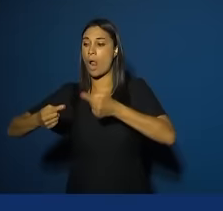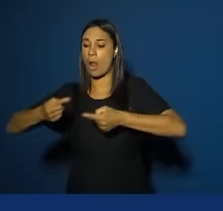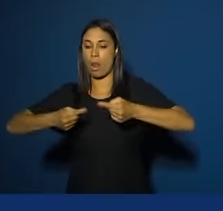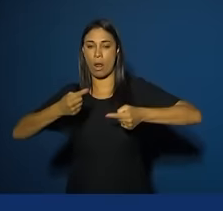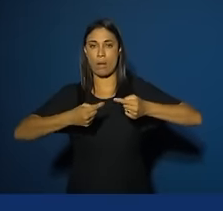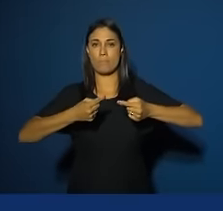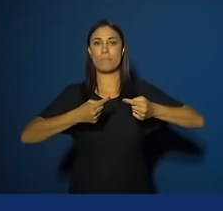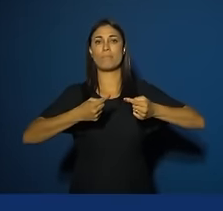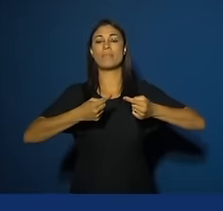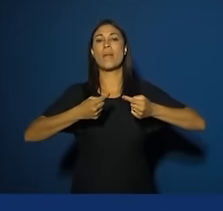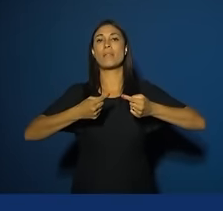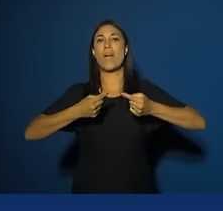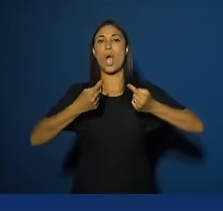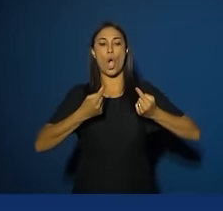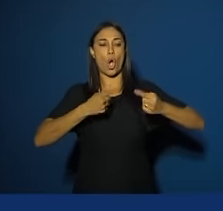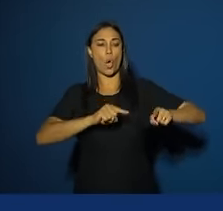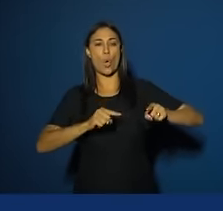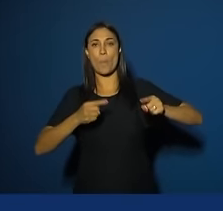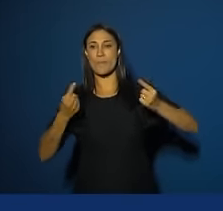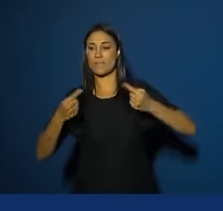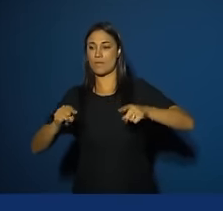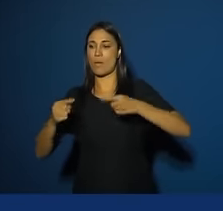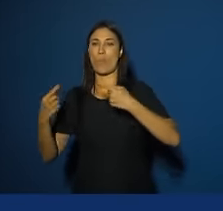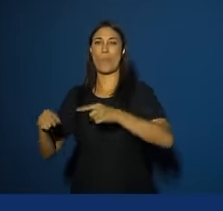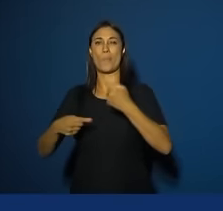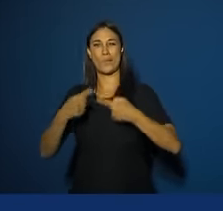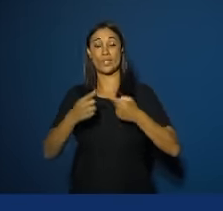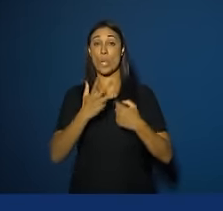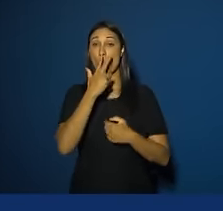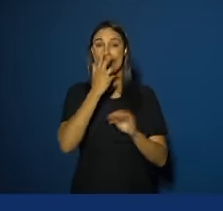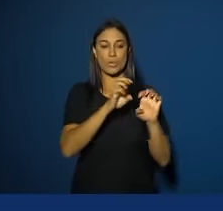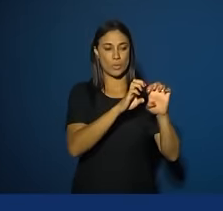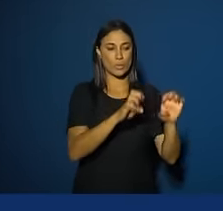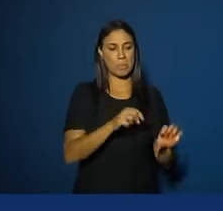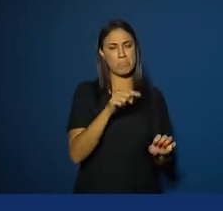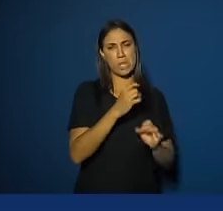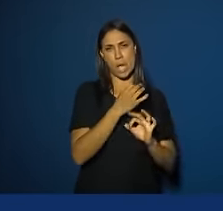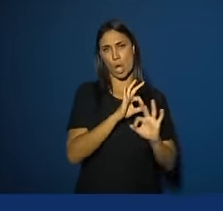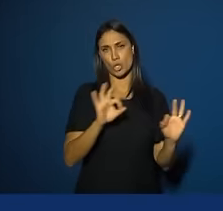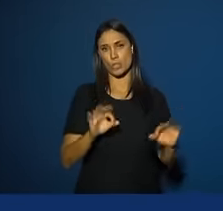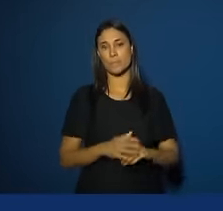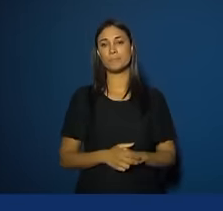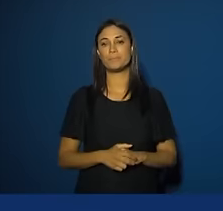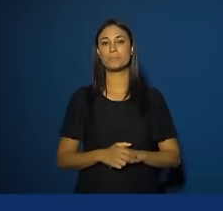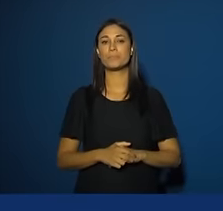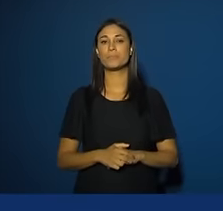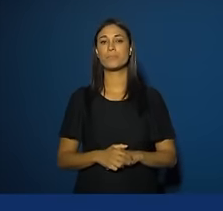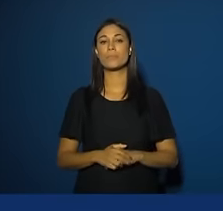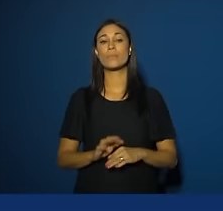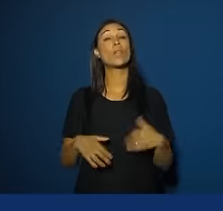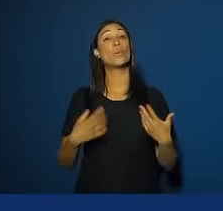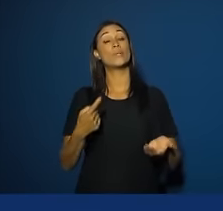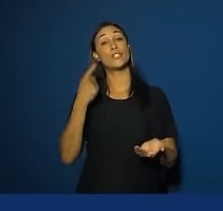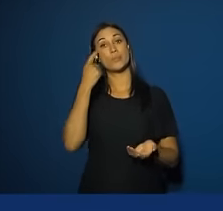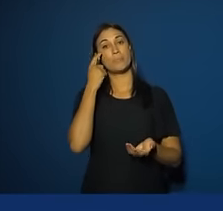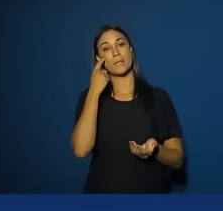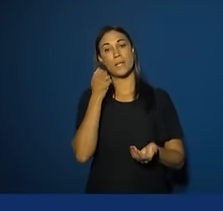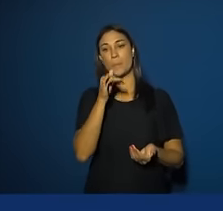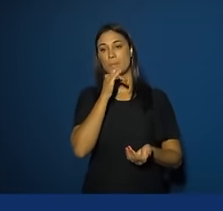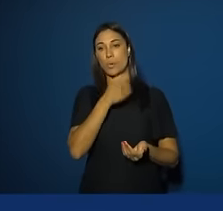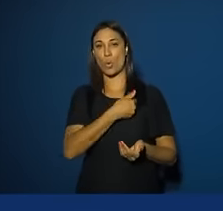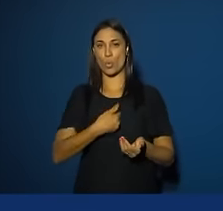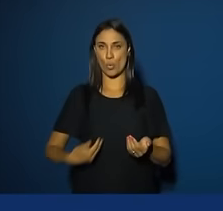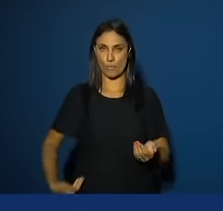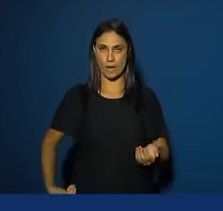então eu vejo com uma certa naturalidade isso eu acho que o estrutural a gente tá caminhando bem André quando a gente pensa eh num